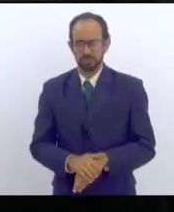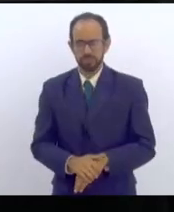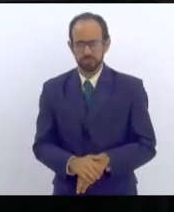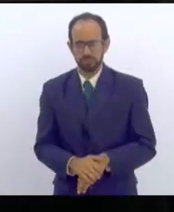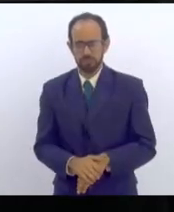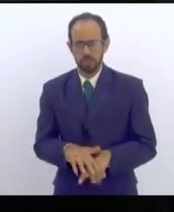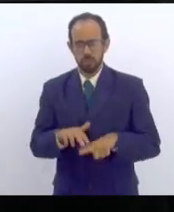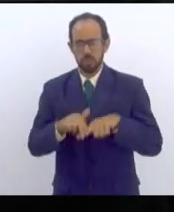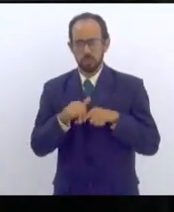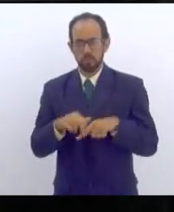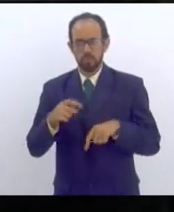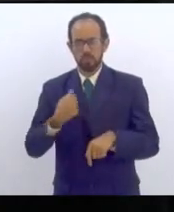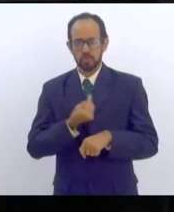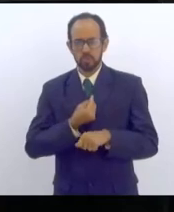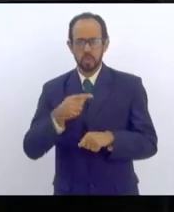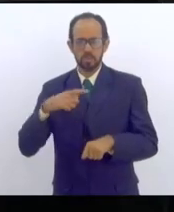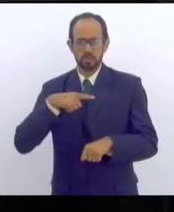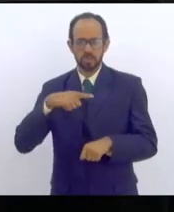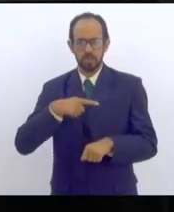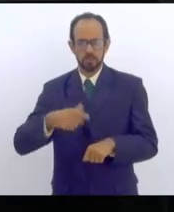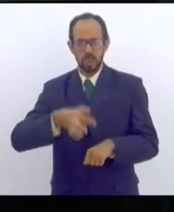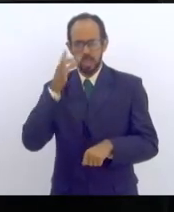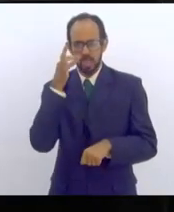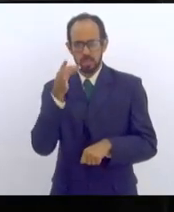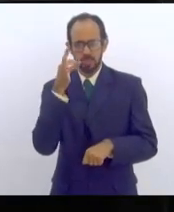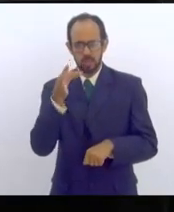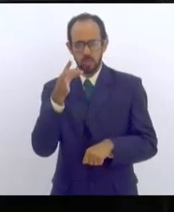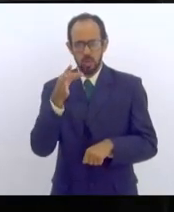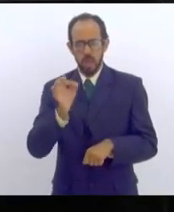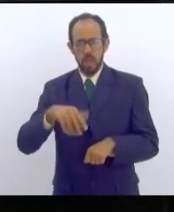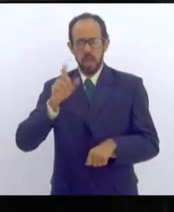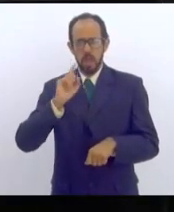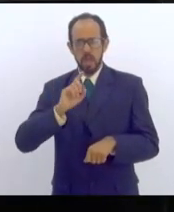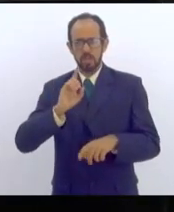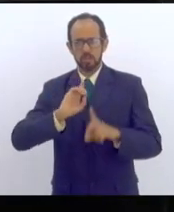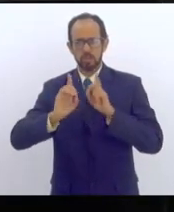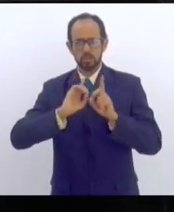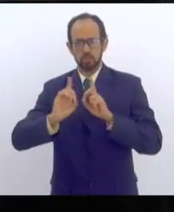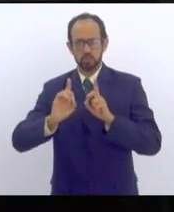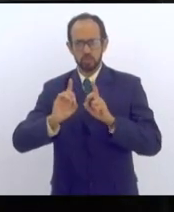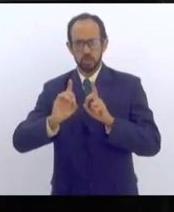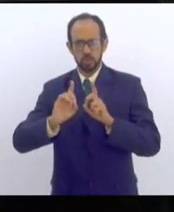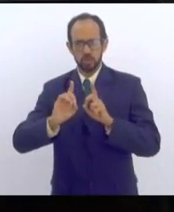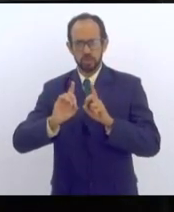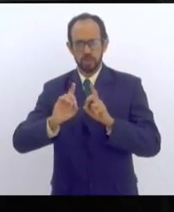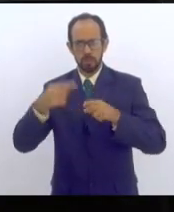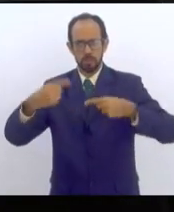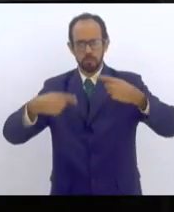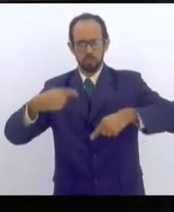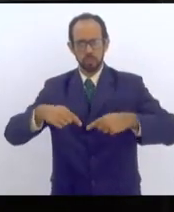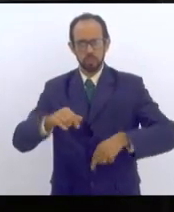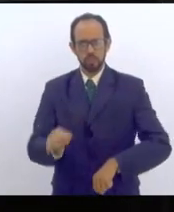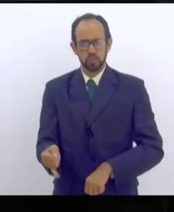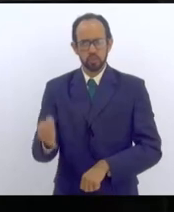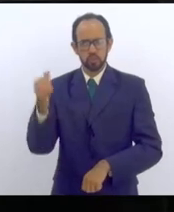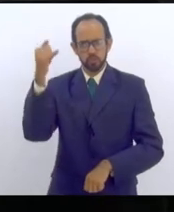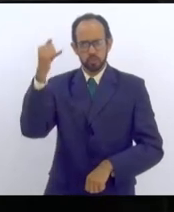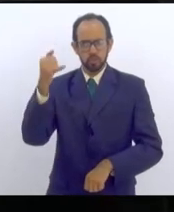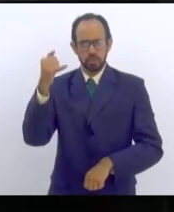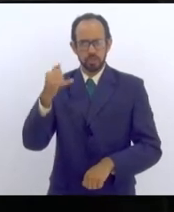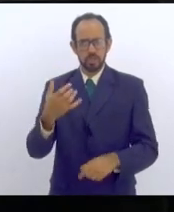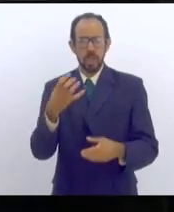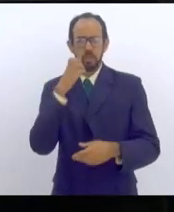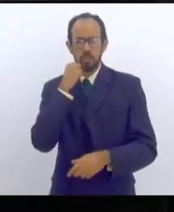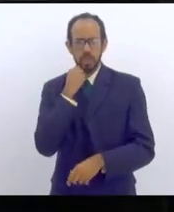com muita atenção às discussões em torno da política de juros adotada pelo Banco Central,